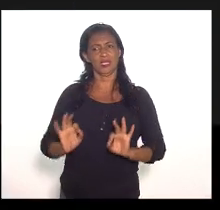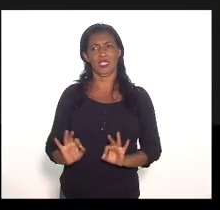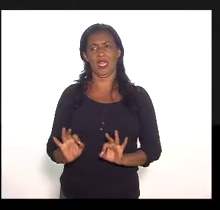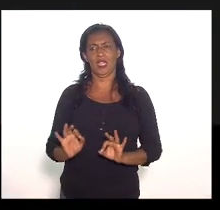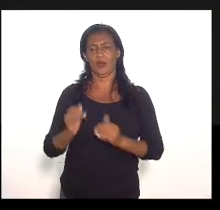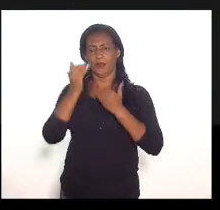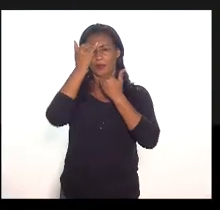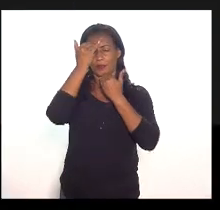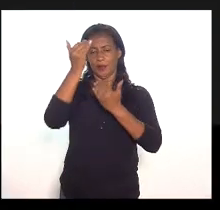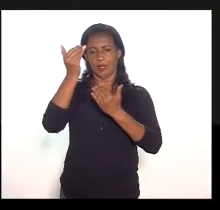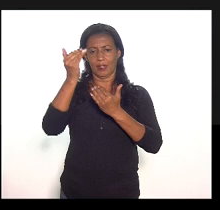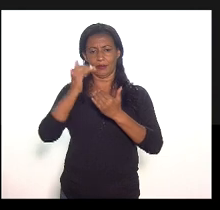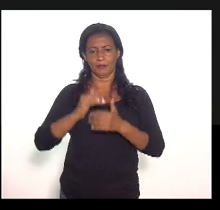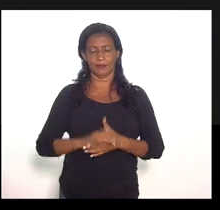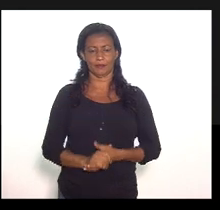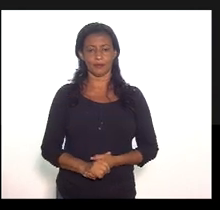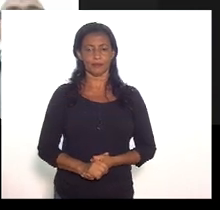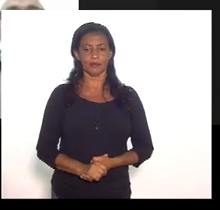presidente.